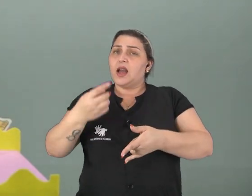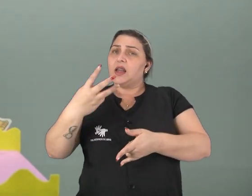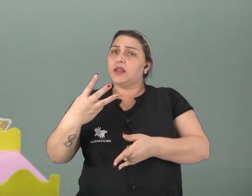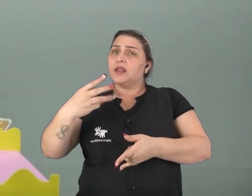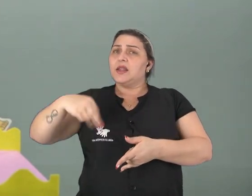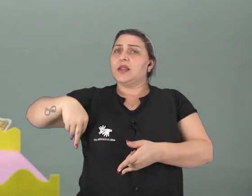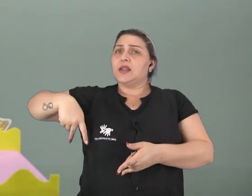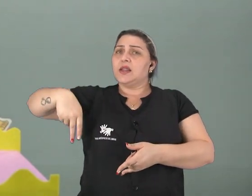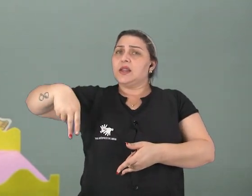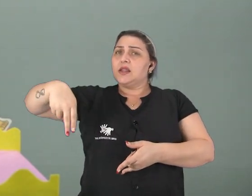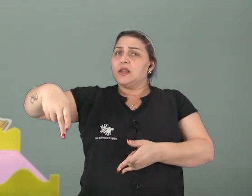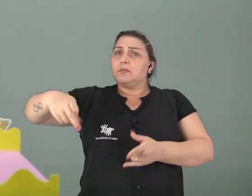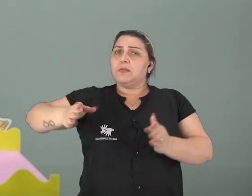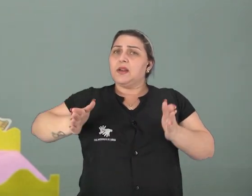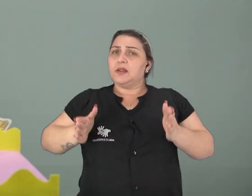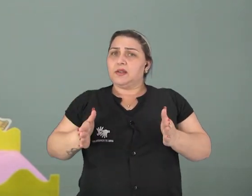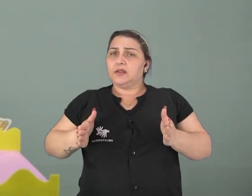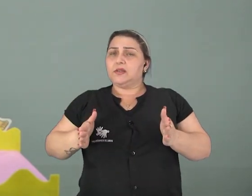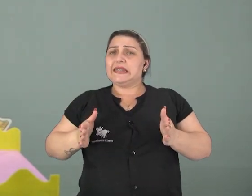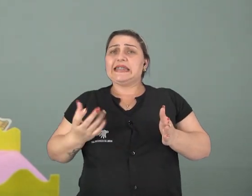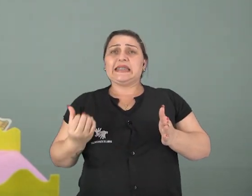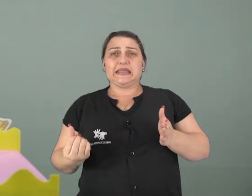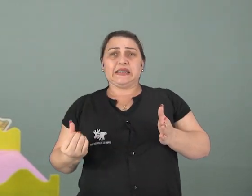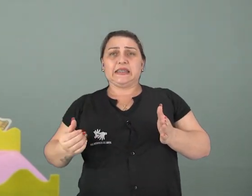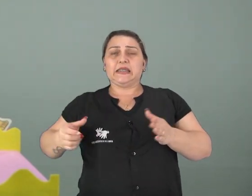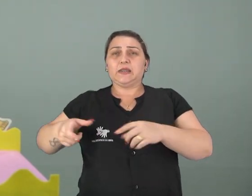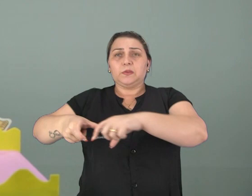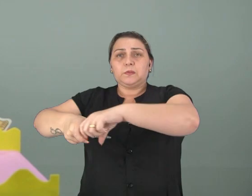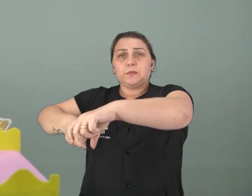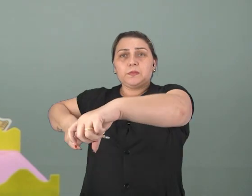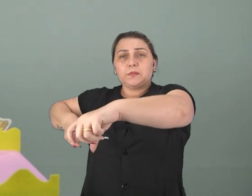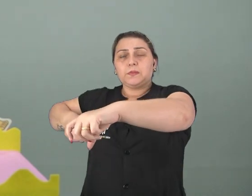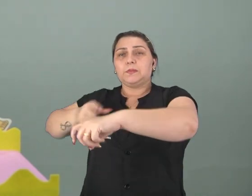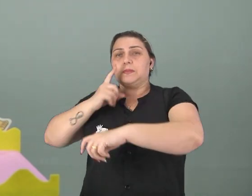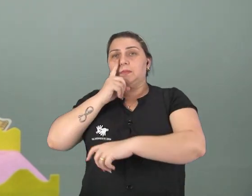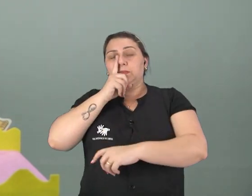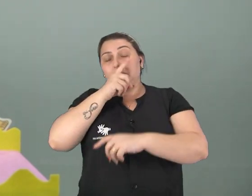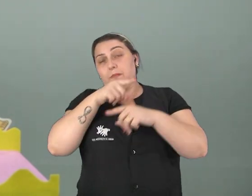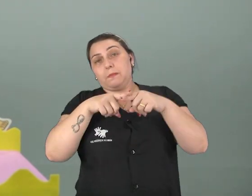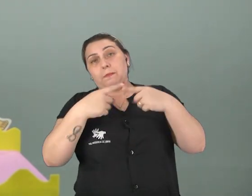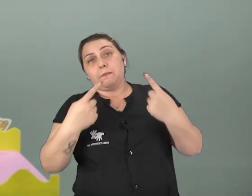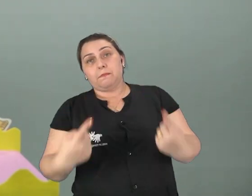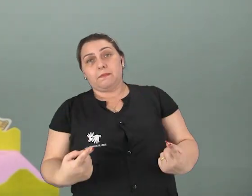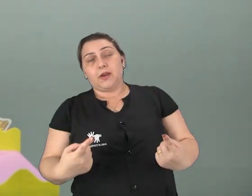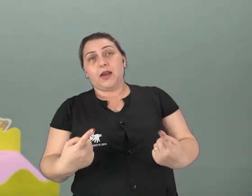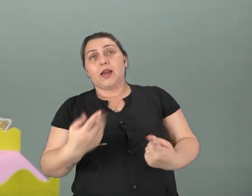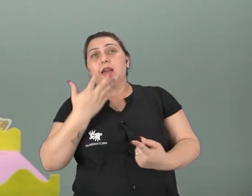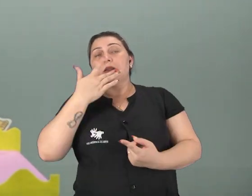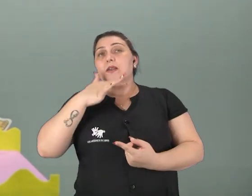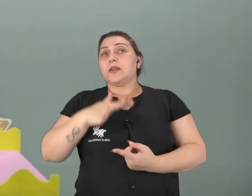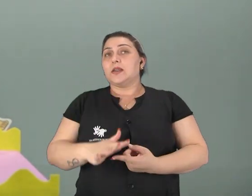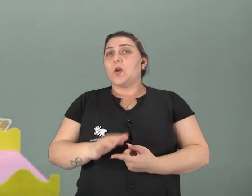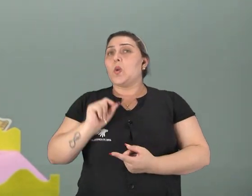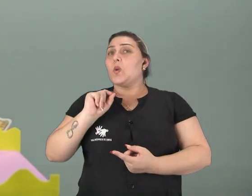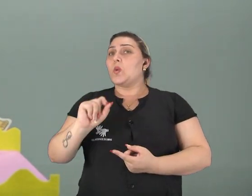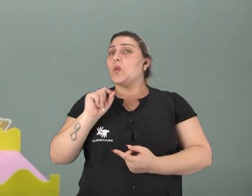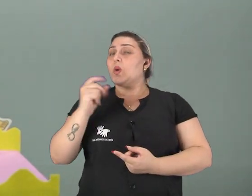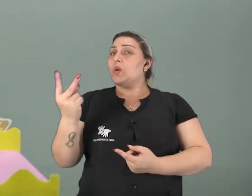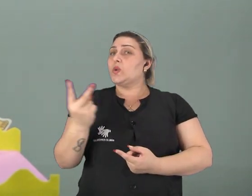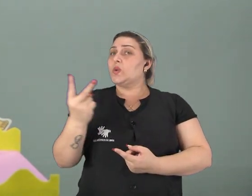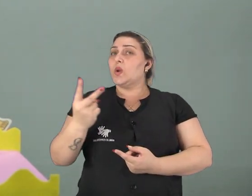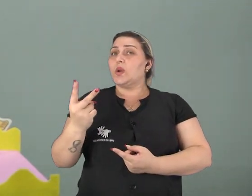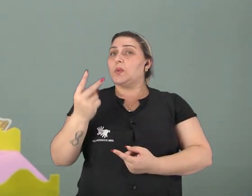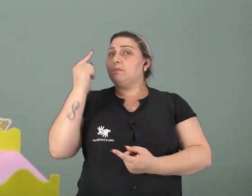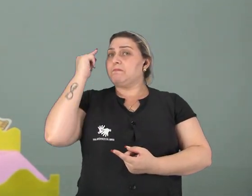3 passos na cabeceira e 6 passos no comprimento. Mas sabe, crianças, o que os